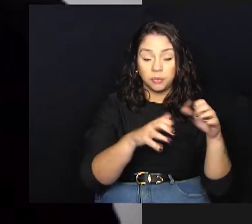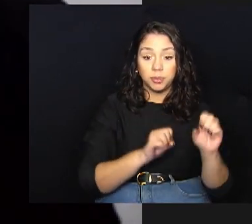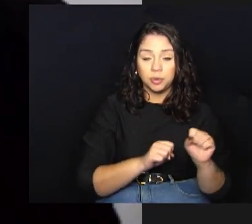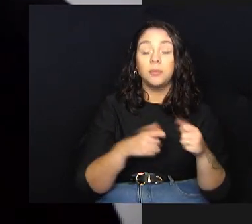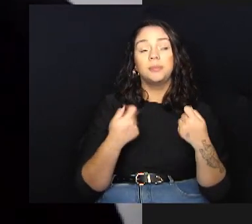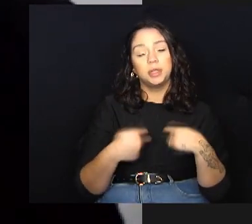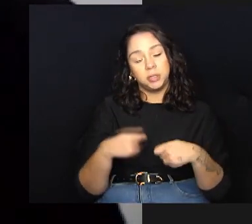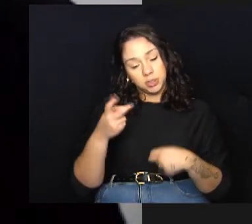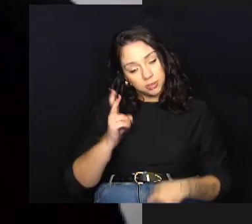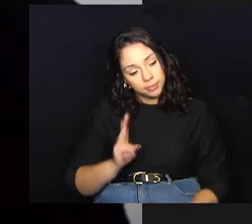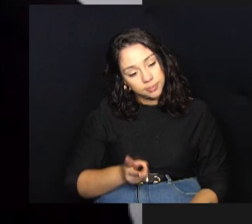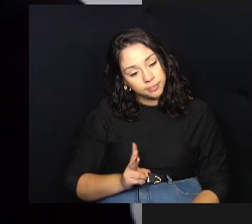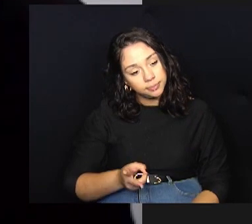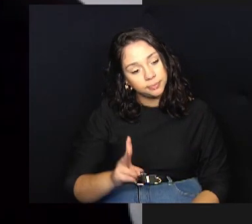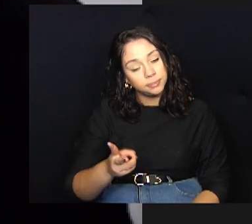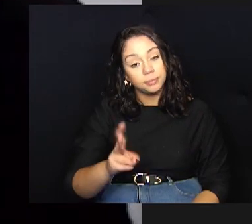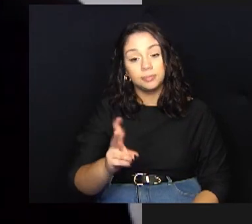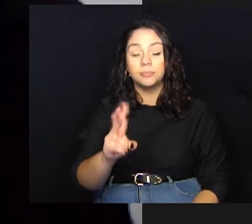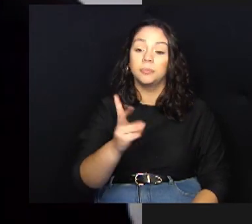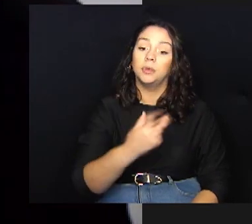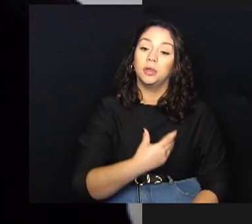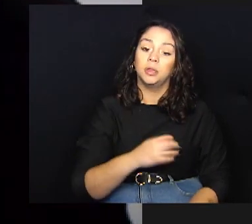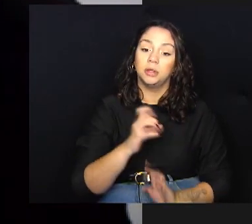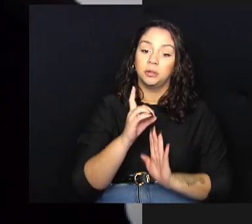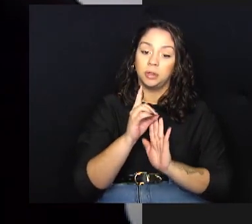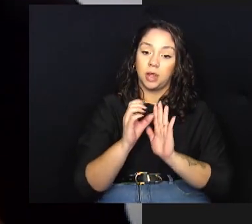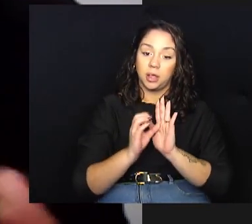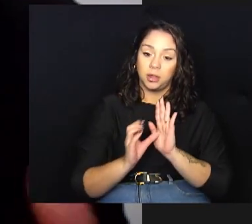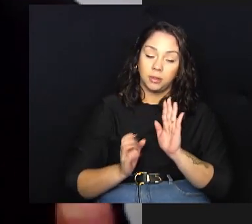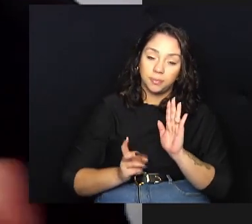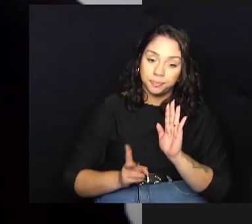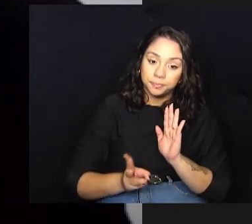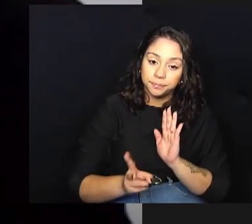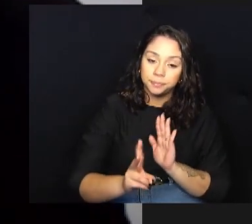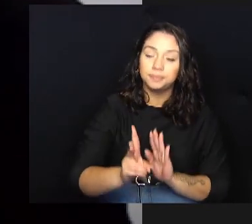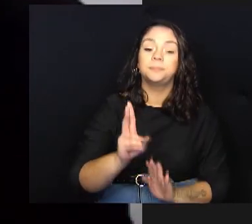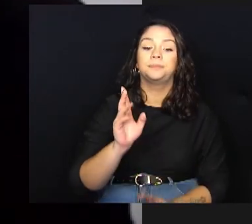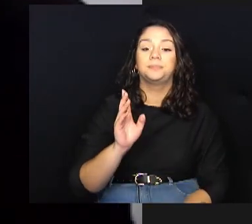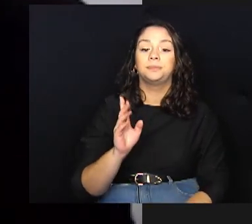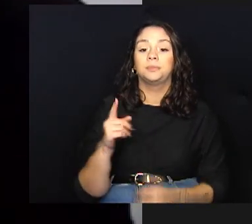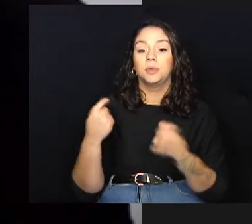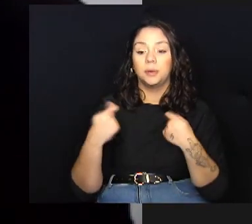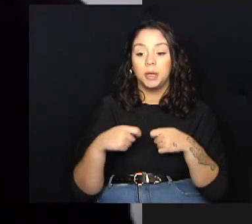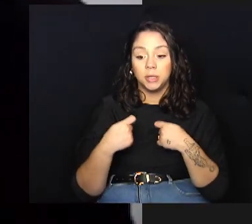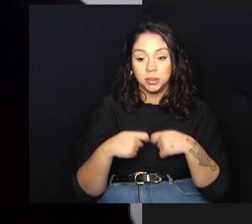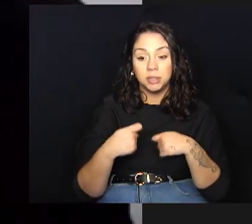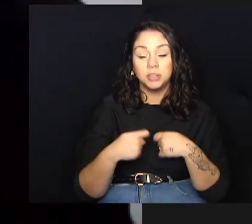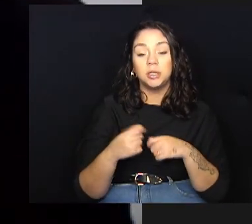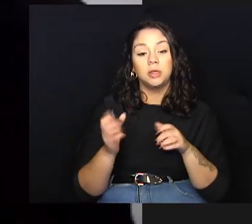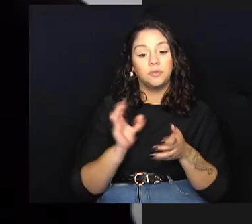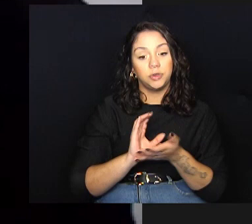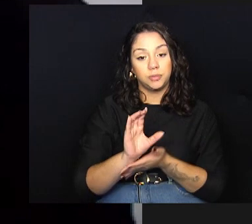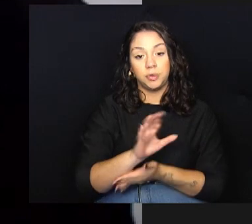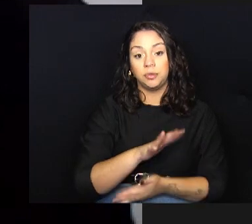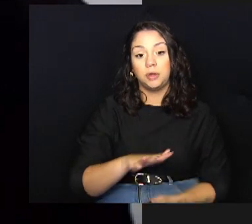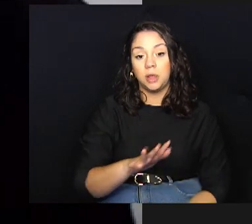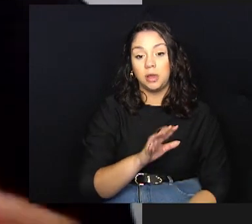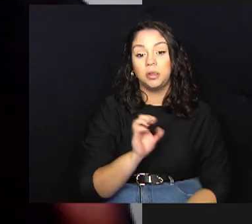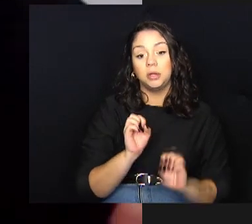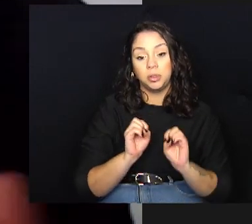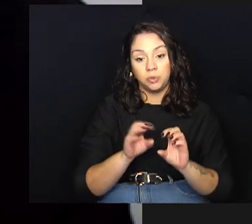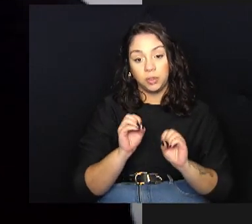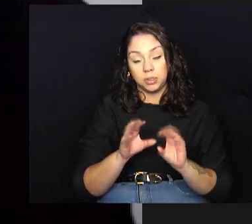que ser contínuos ao longo ao longo das próximas décadas né a gente vai precisar muito desse investimento em educação né